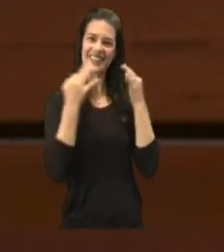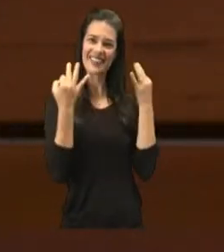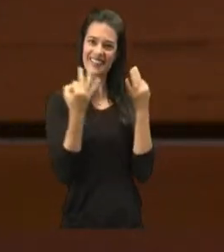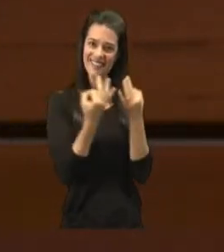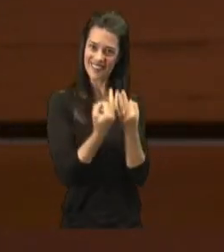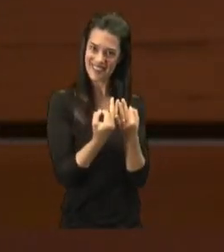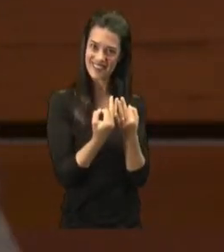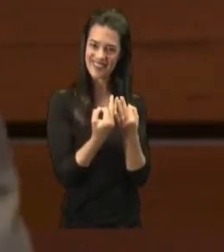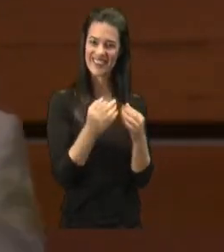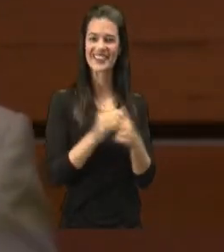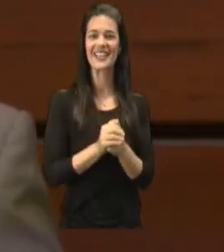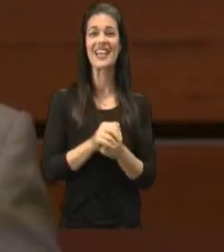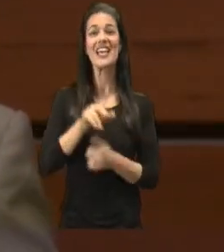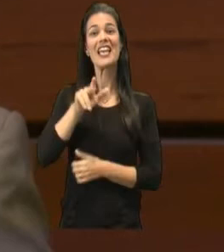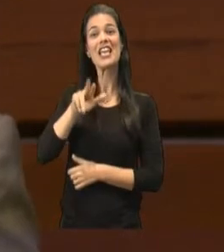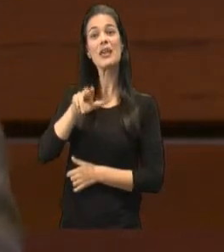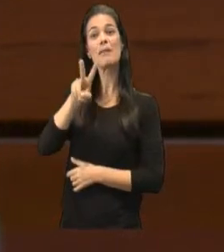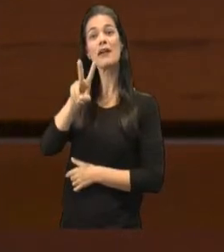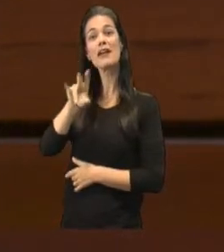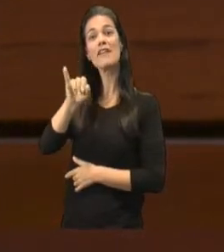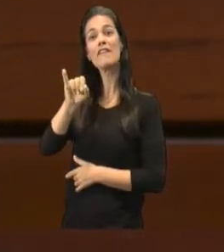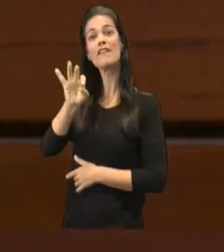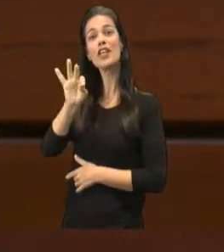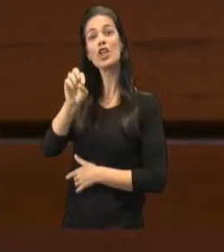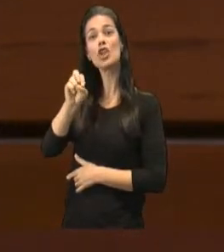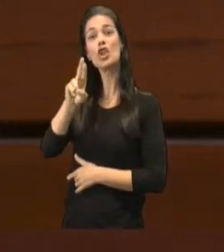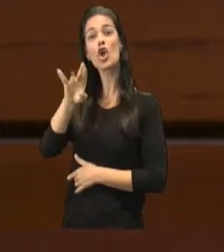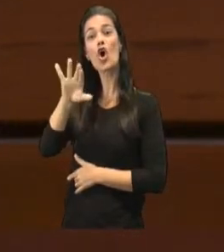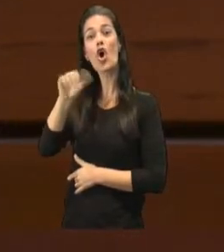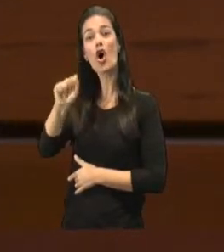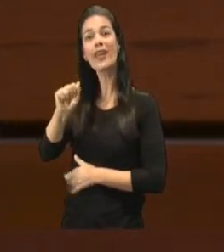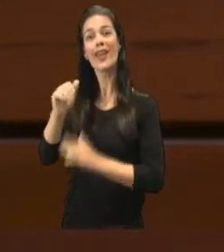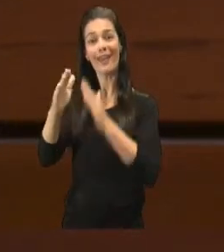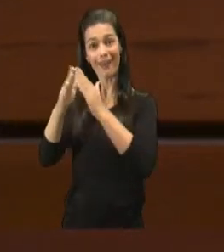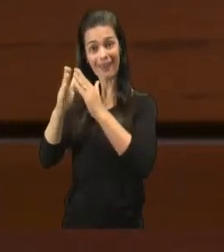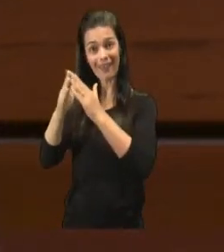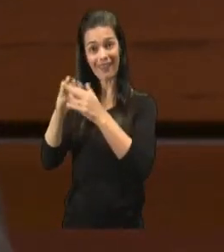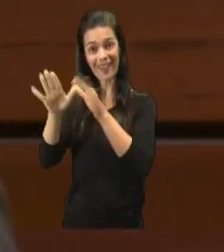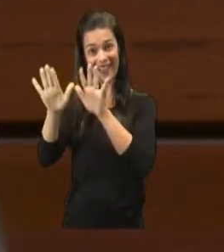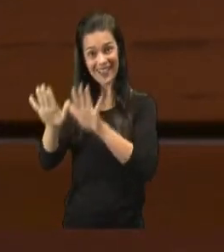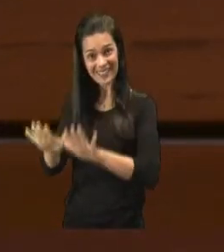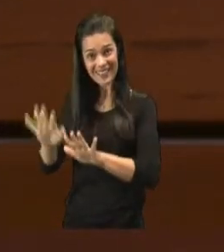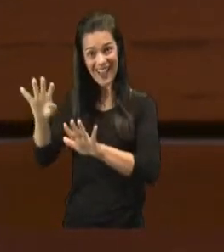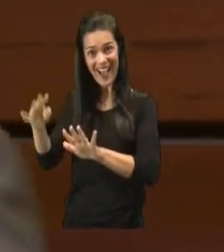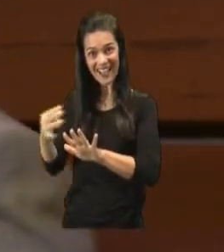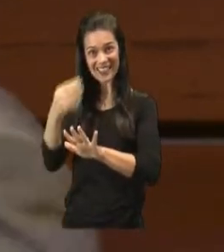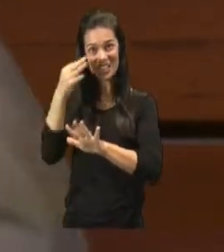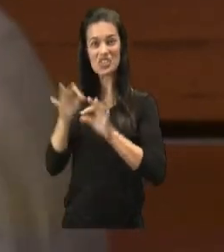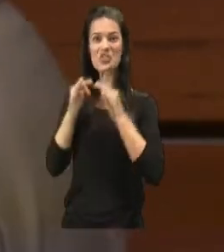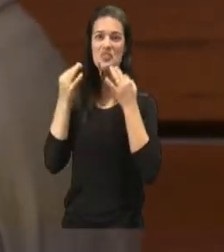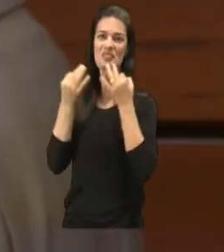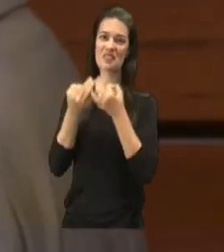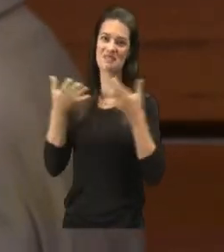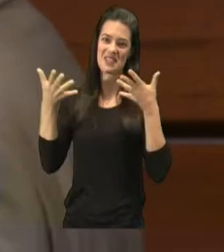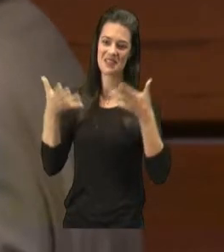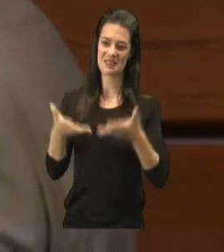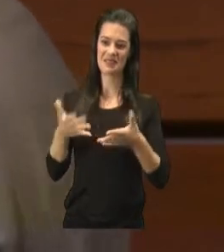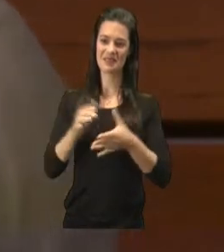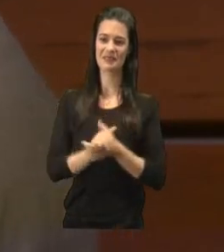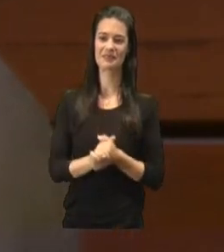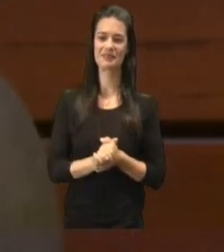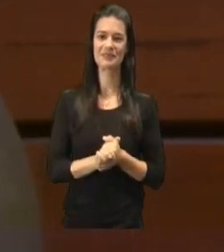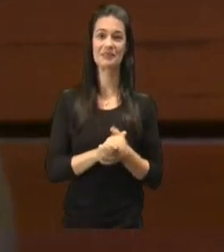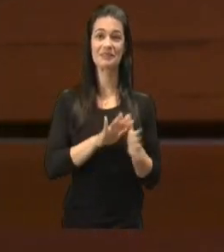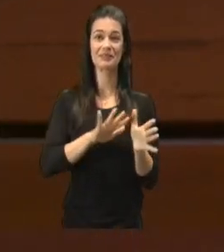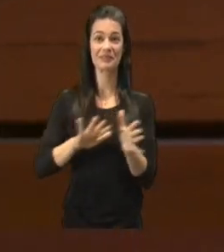Vitória deve estar feliz com toda a sua família e nós também com a participação da família. Inclusive o Mateus, que está estudando música em